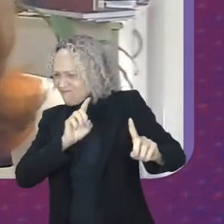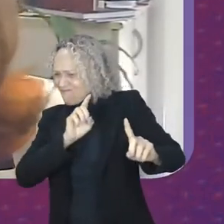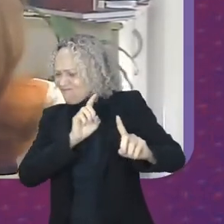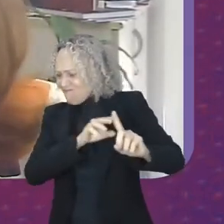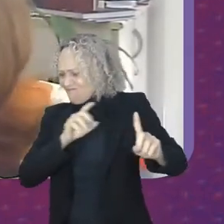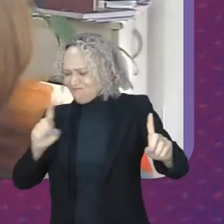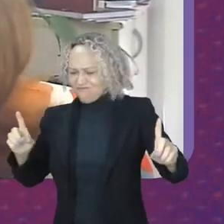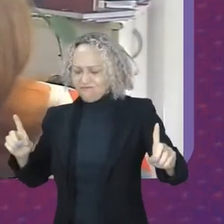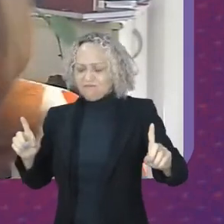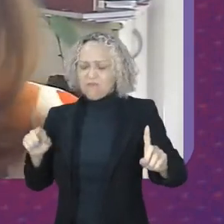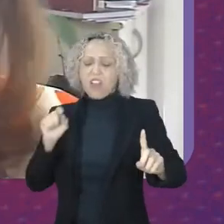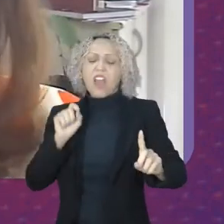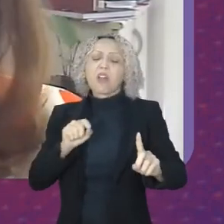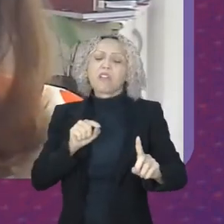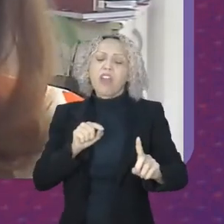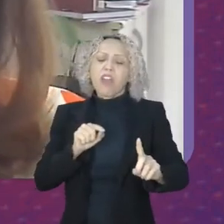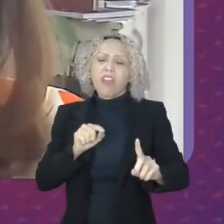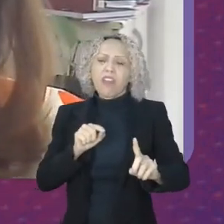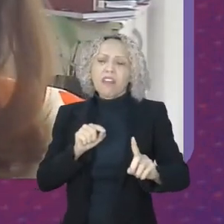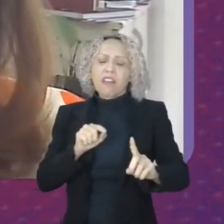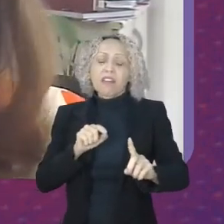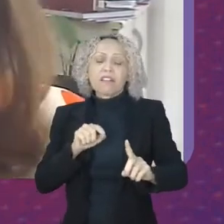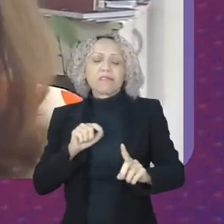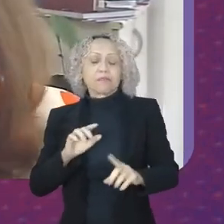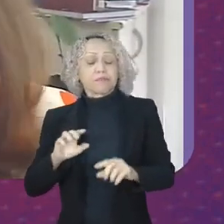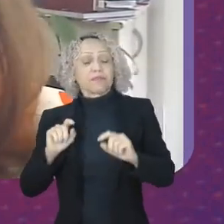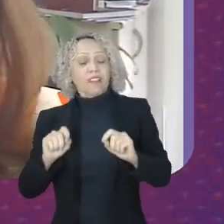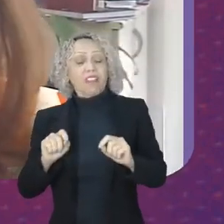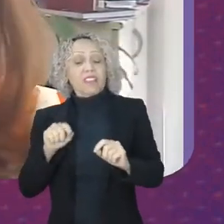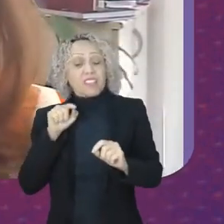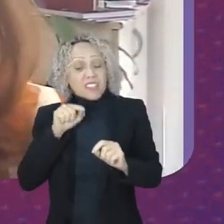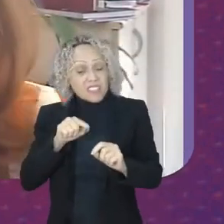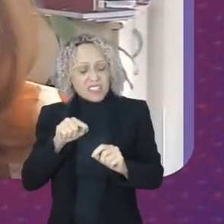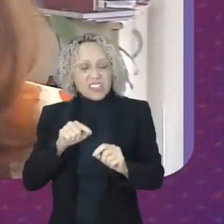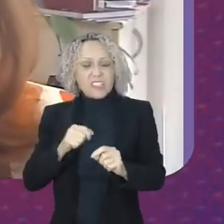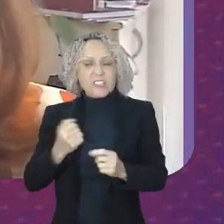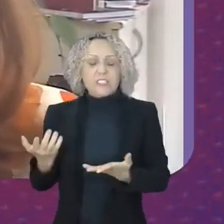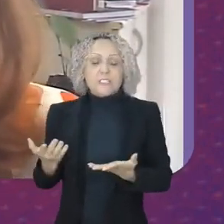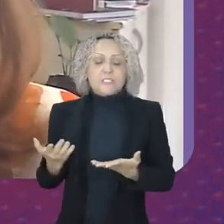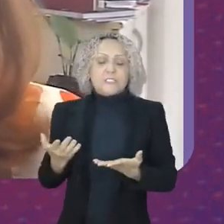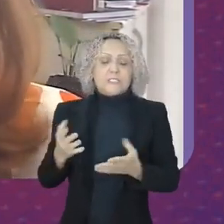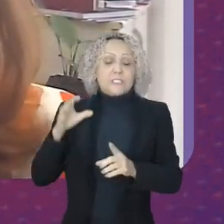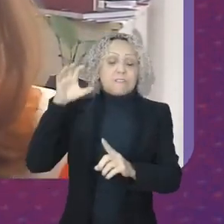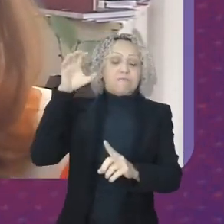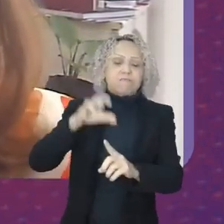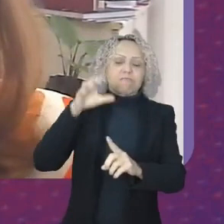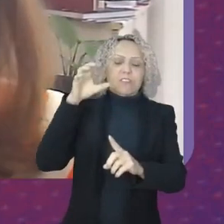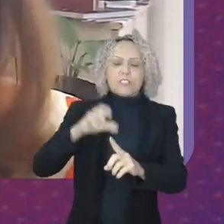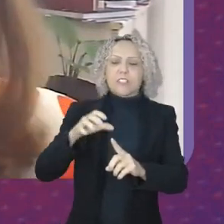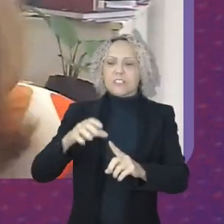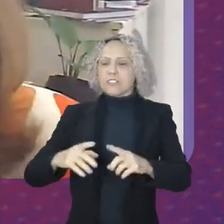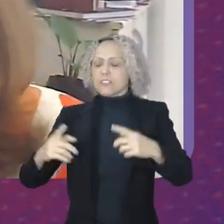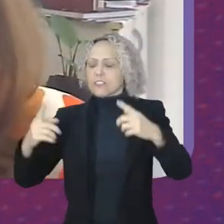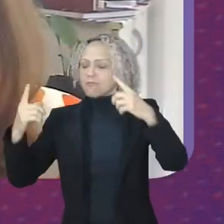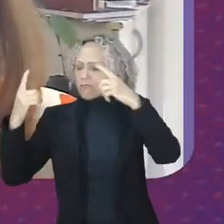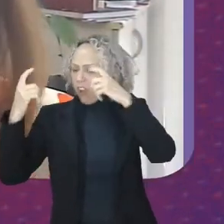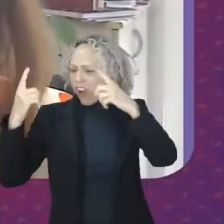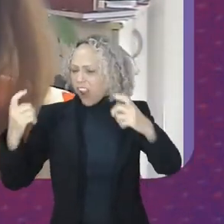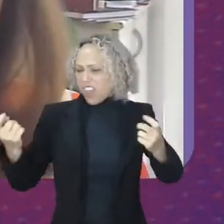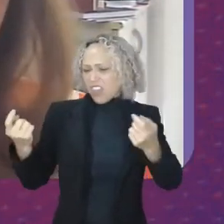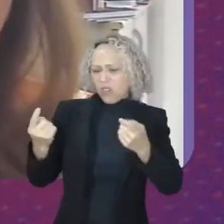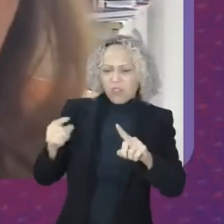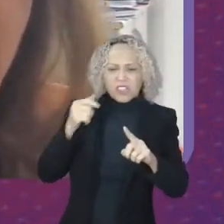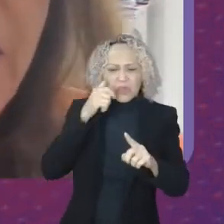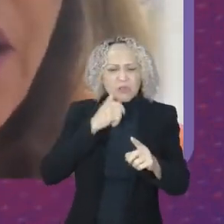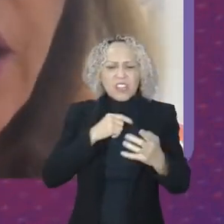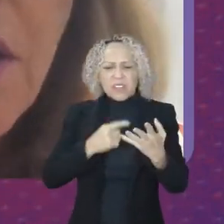Então, o segundo semestre vem com bastante força aí nesse sentido, com maior organização, porque o primeiro semestre